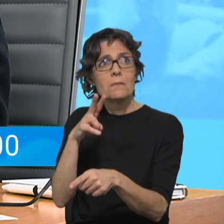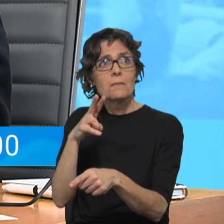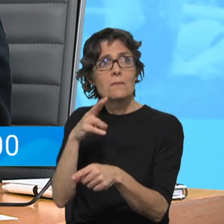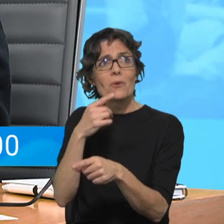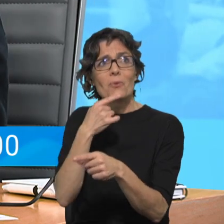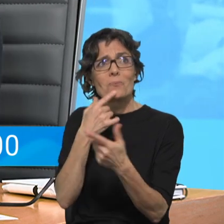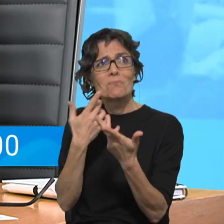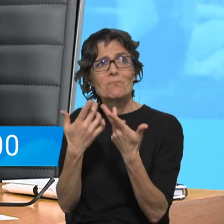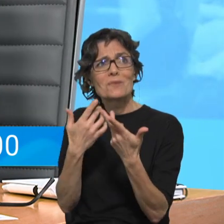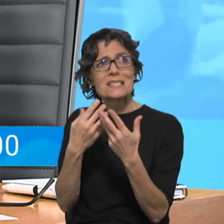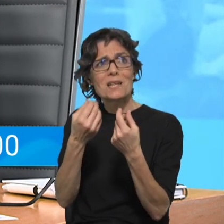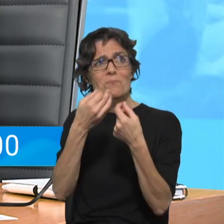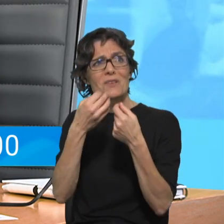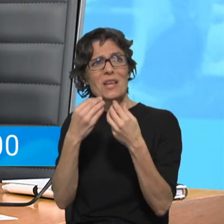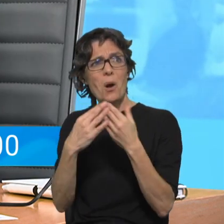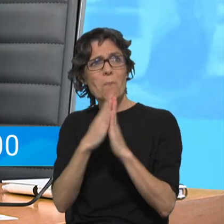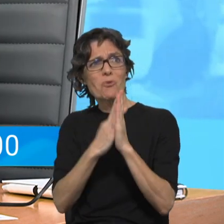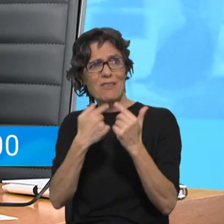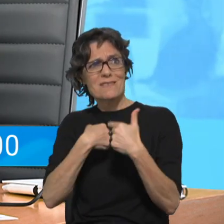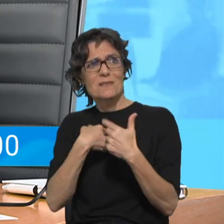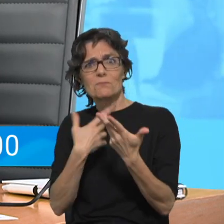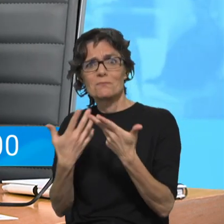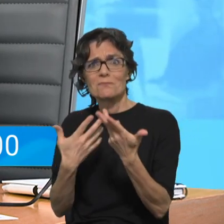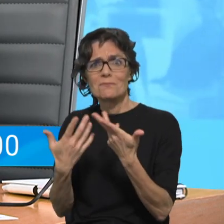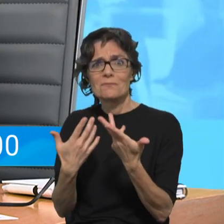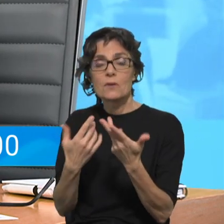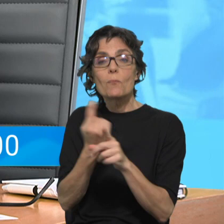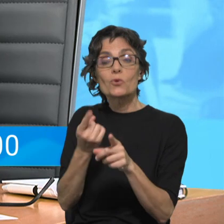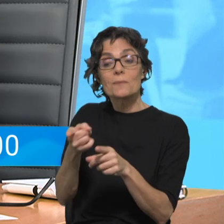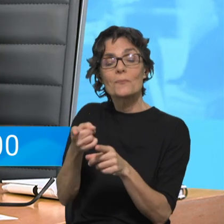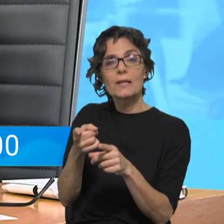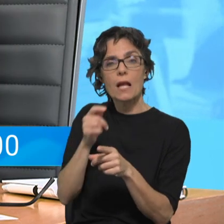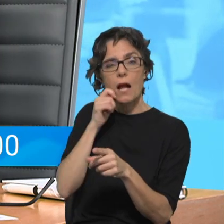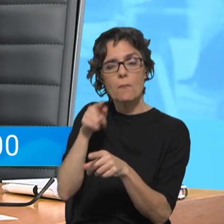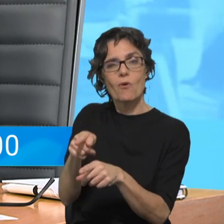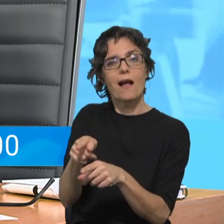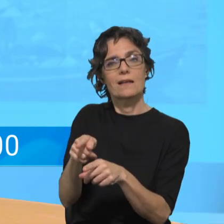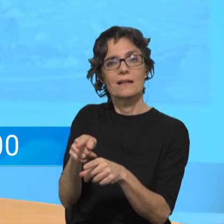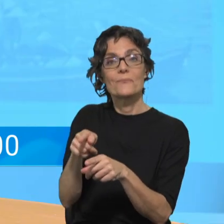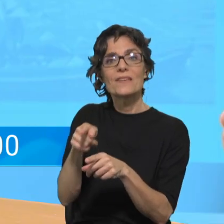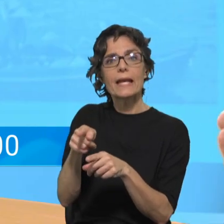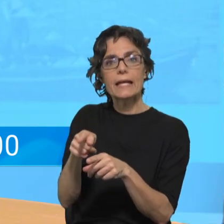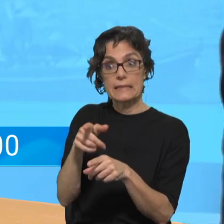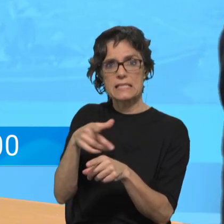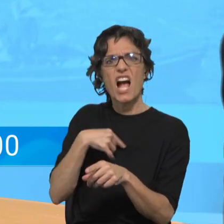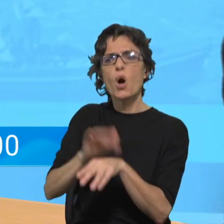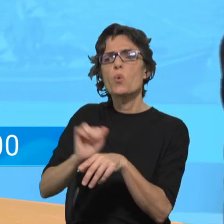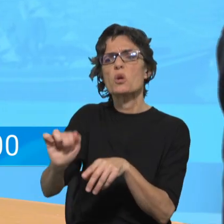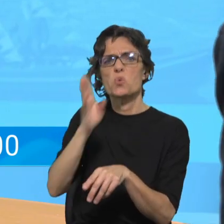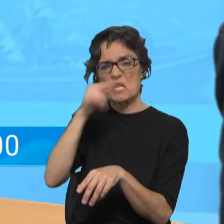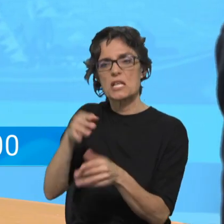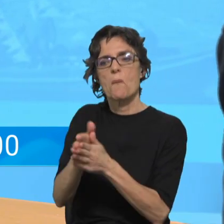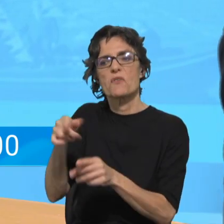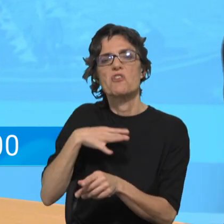ser abusadas. Porque os abusadores sexuais ameaçam as crianças e fazem-nas sentir culpa. E as crianças muitas